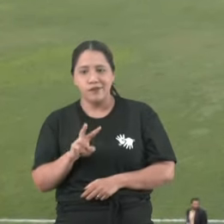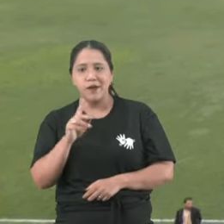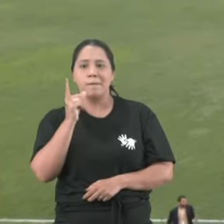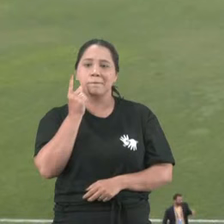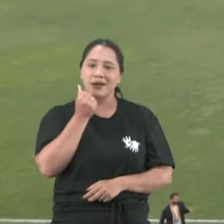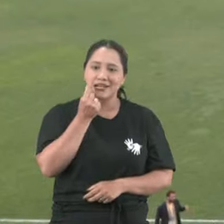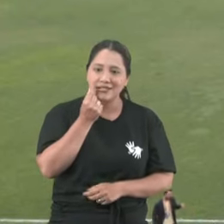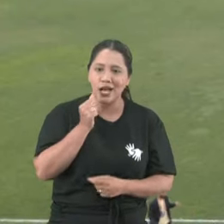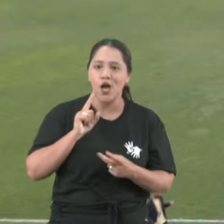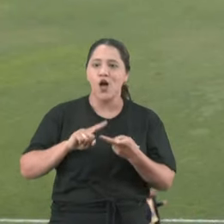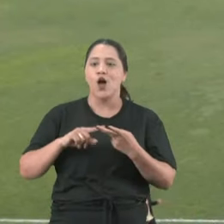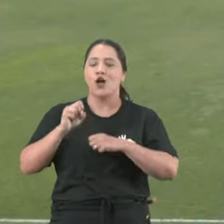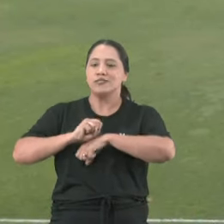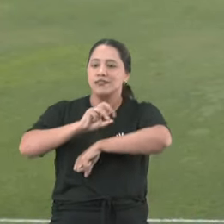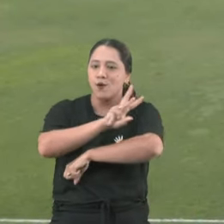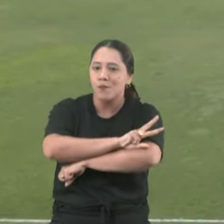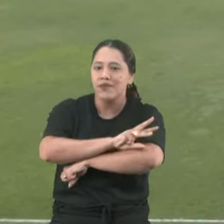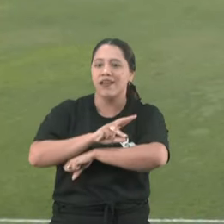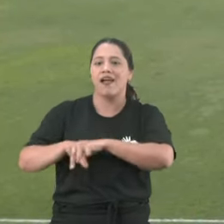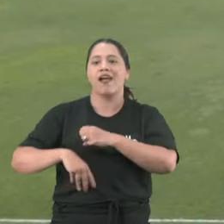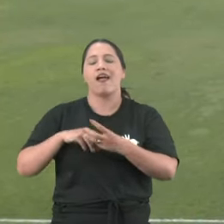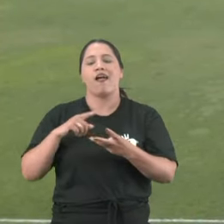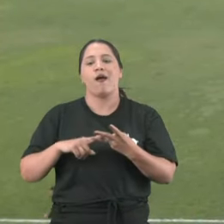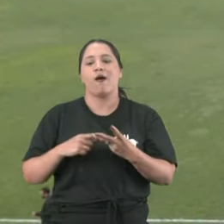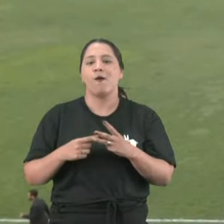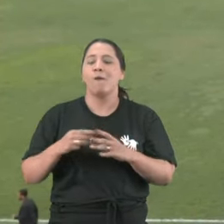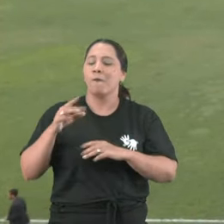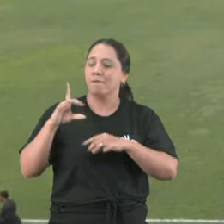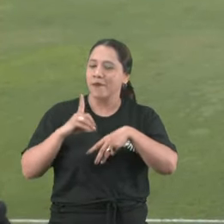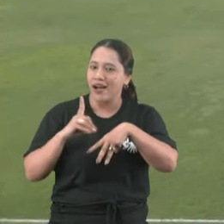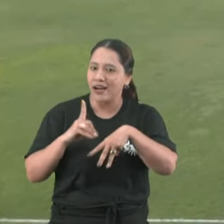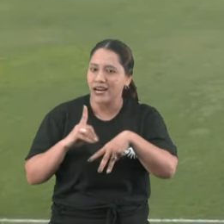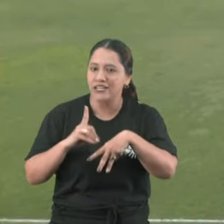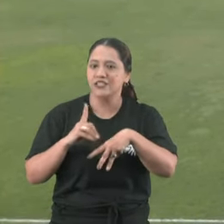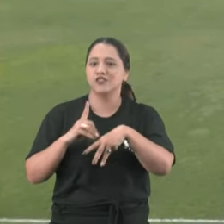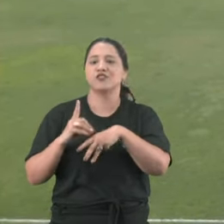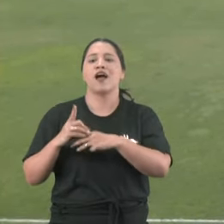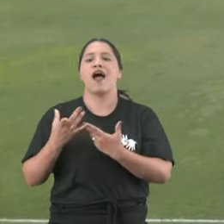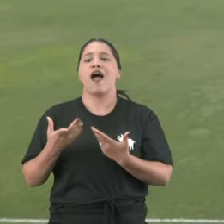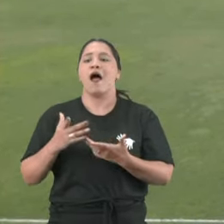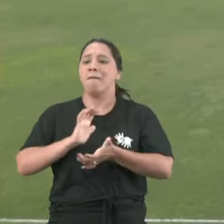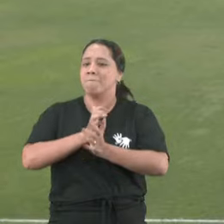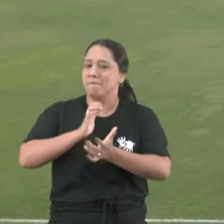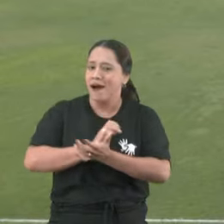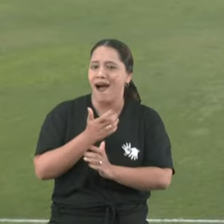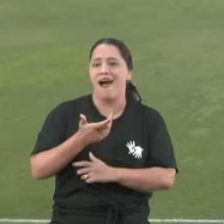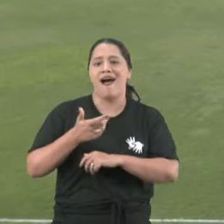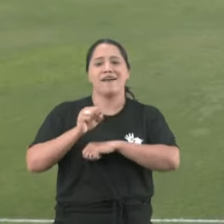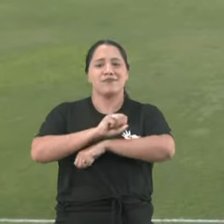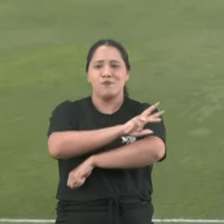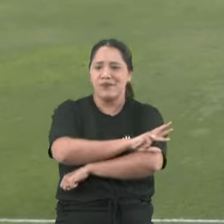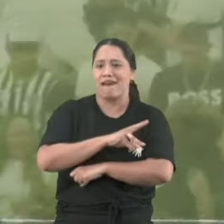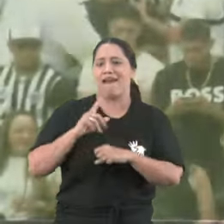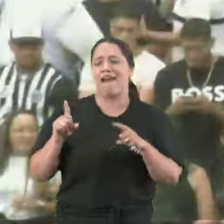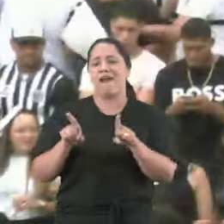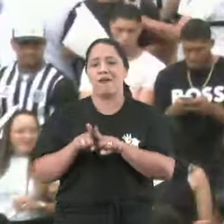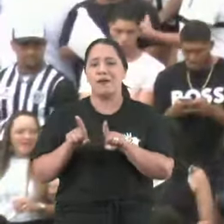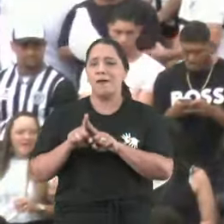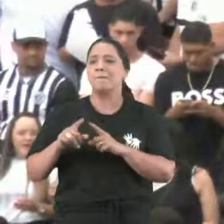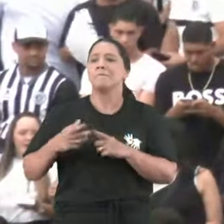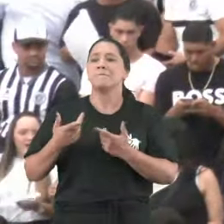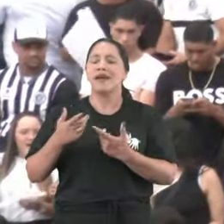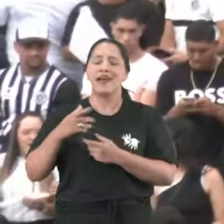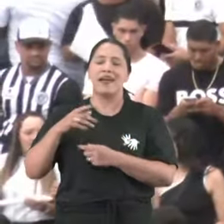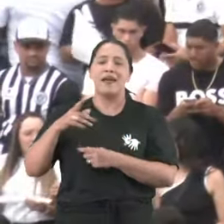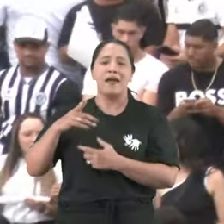Maceió, passa São Miguel dos Campos, antes Marechal, Barra de São Miguel, passa São Miguel dos Campos, aí